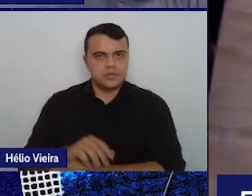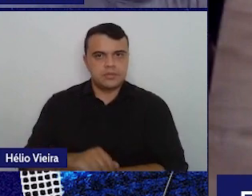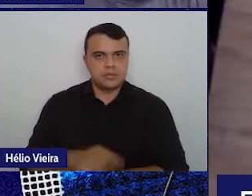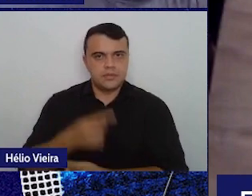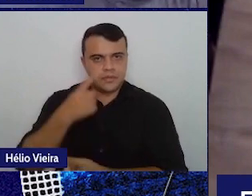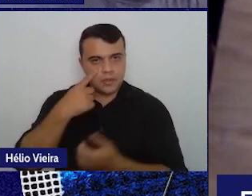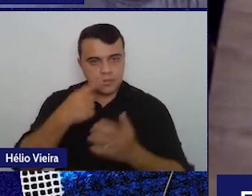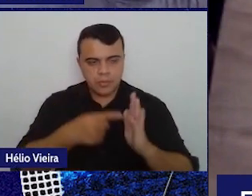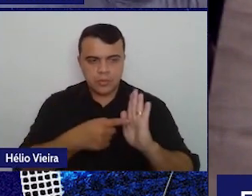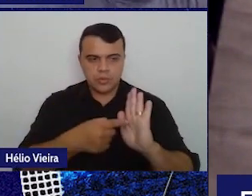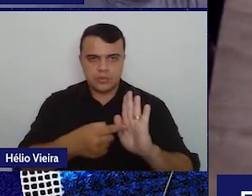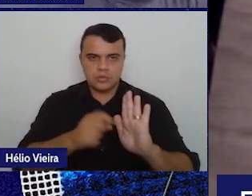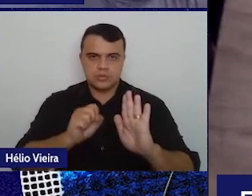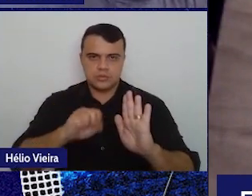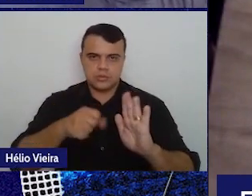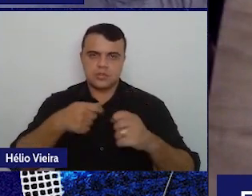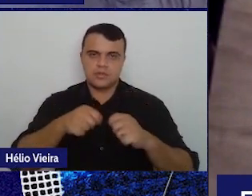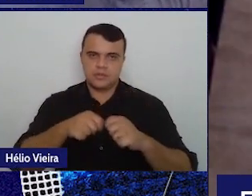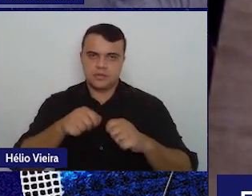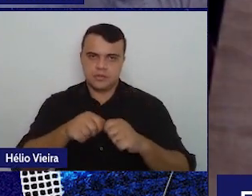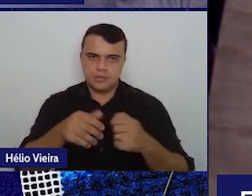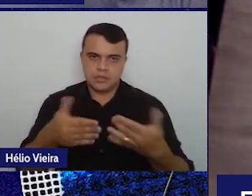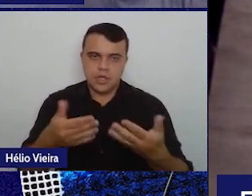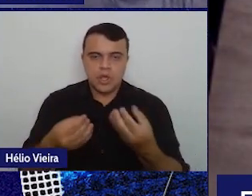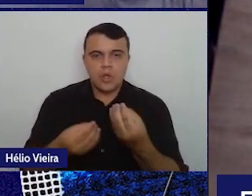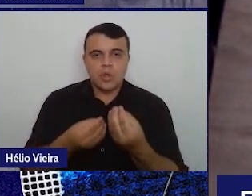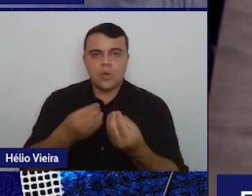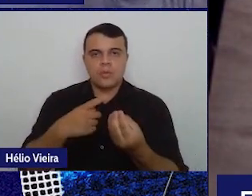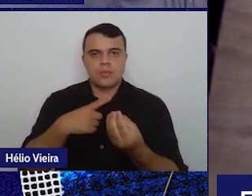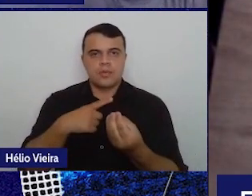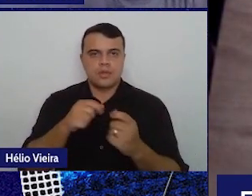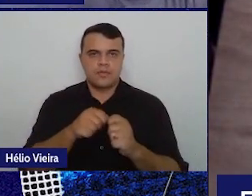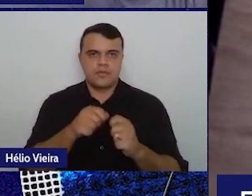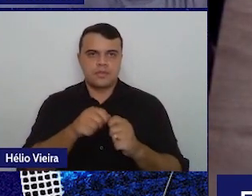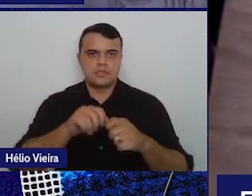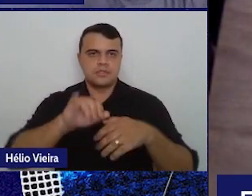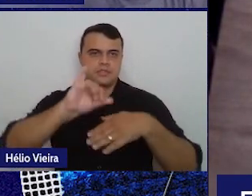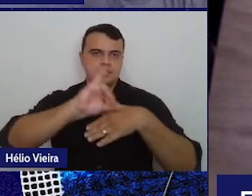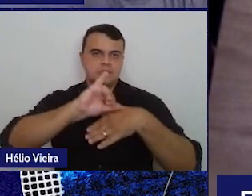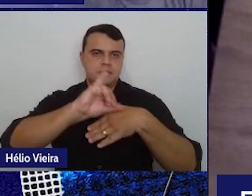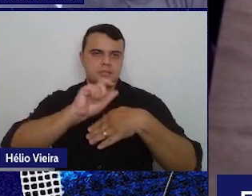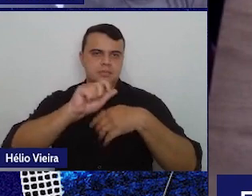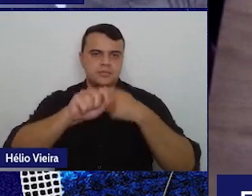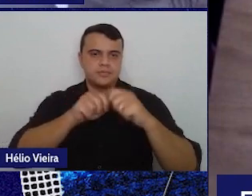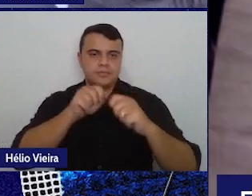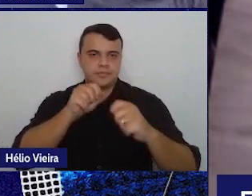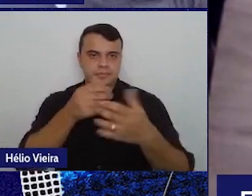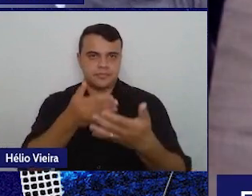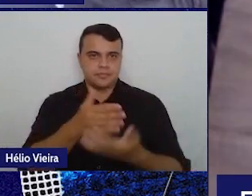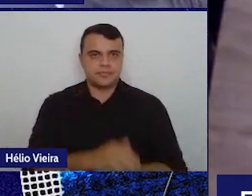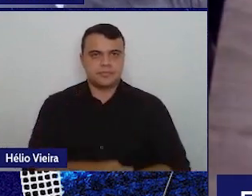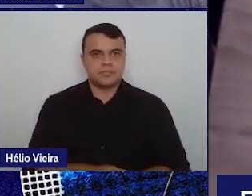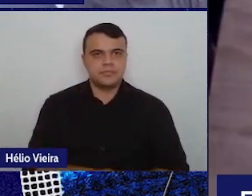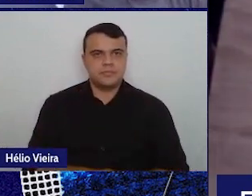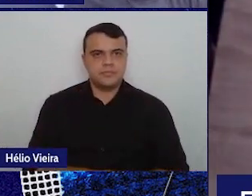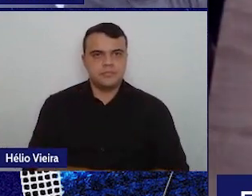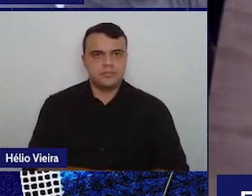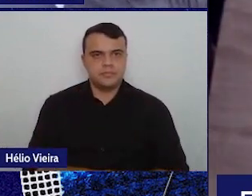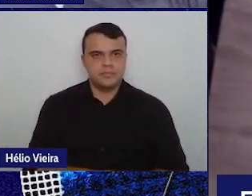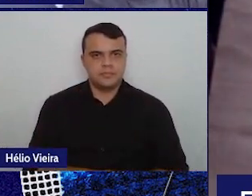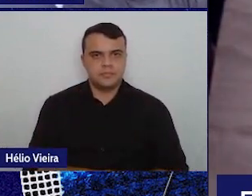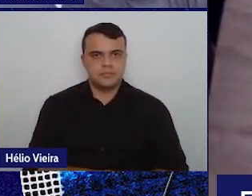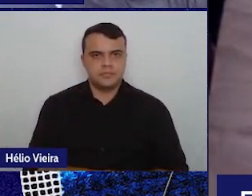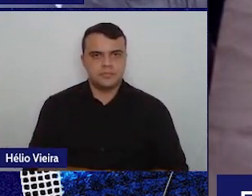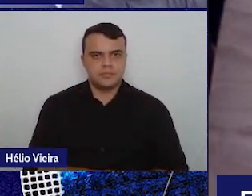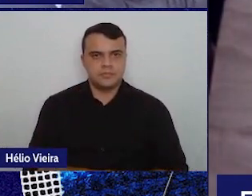ilustrar que a gente pode trabalhar. E como que eu fiz aqui em cima para poder amarrar? Deixa eu fazer